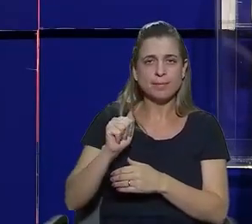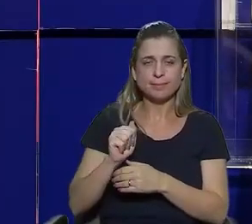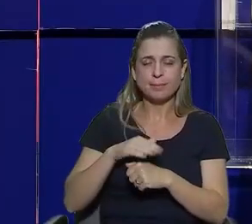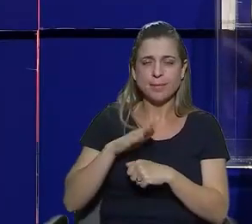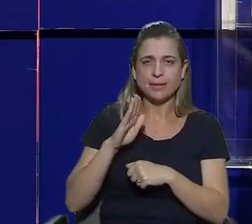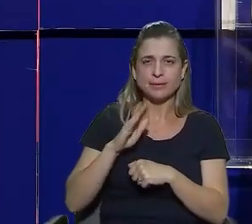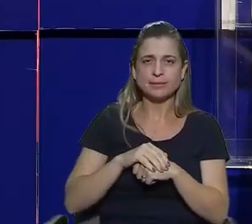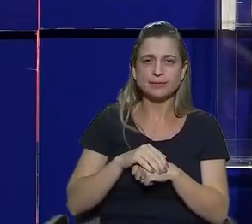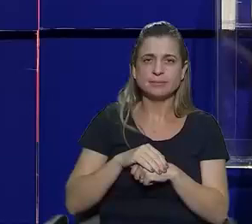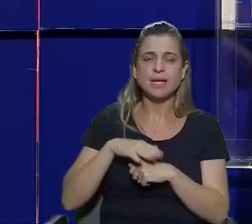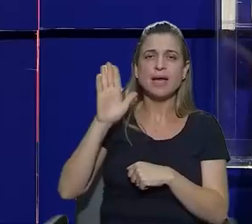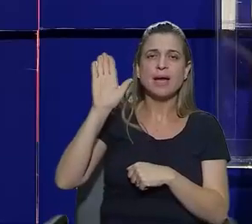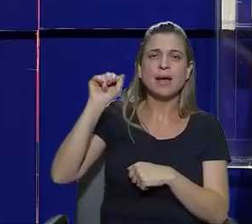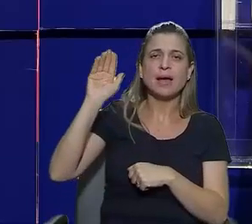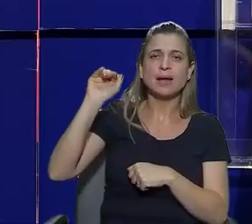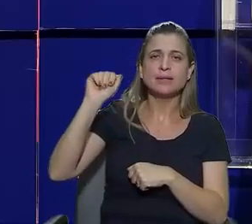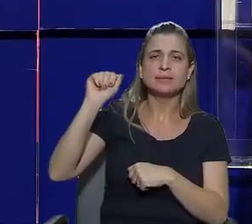ele, Pai.